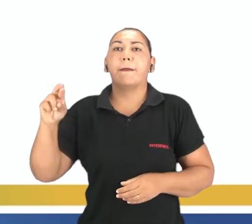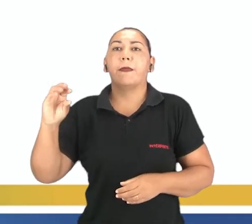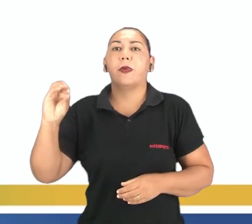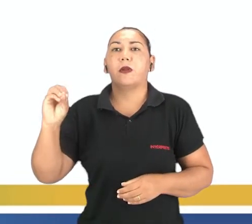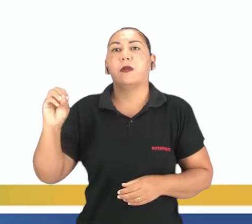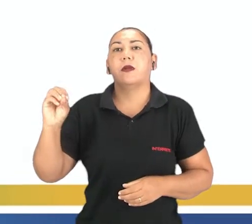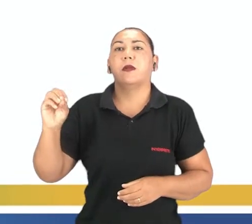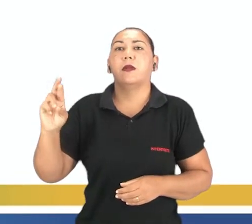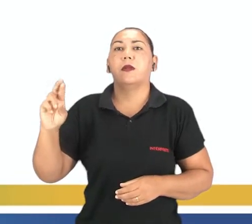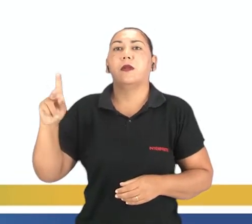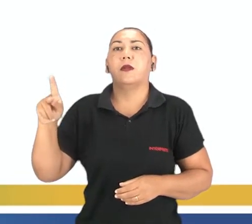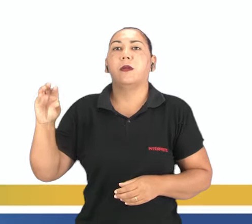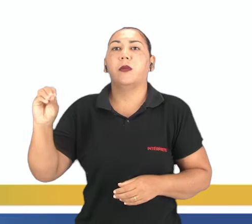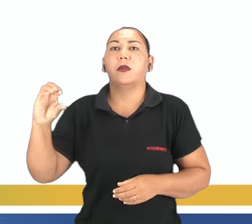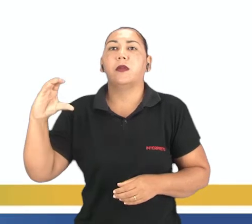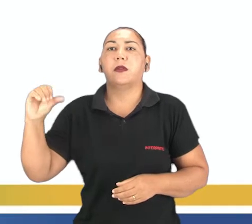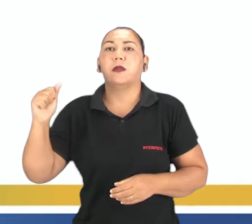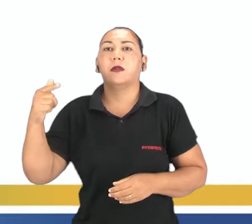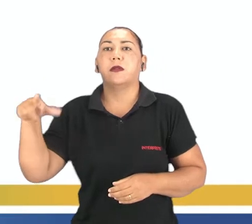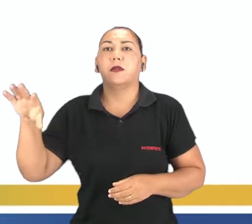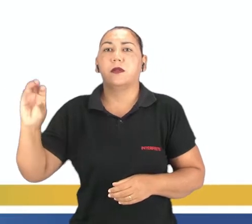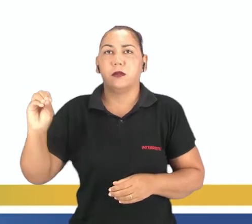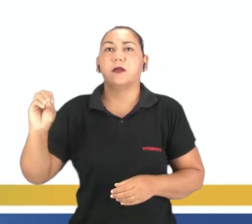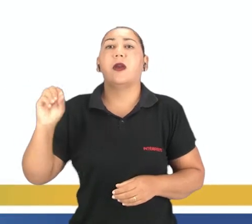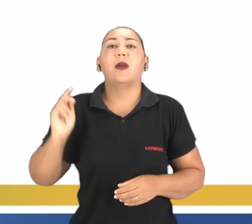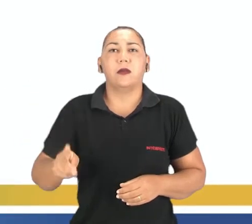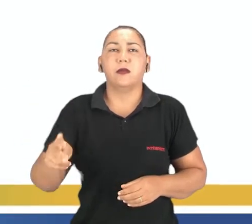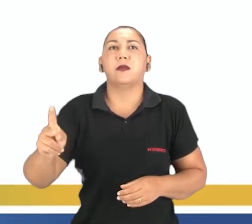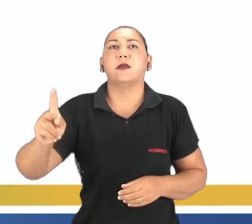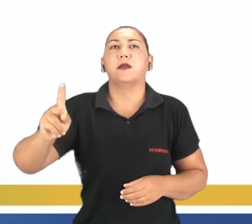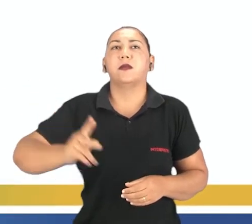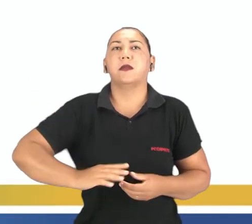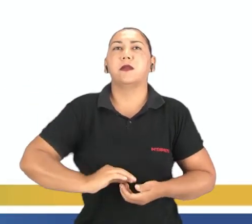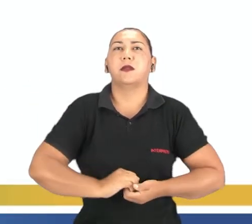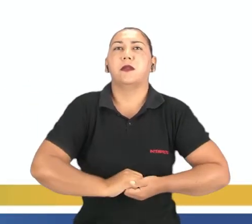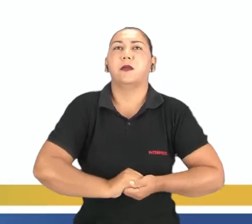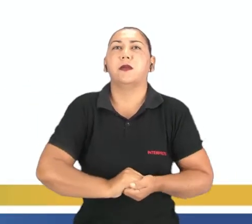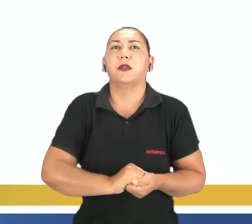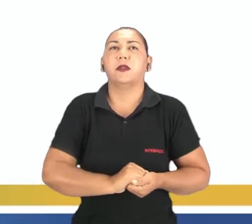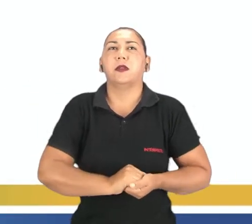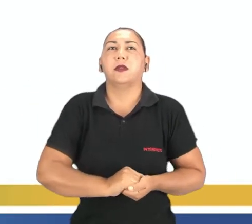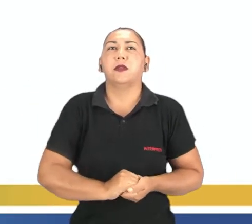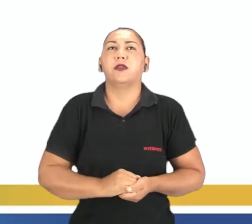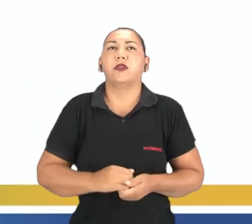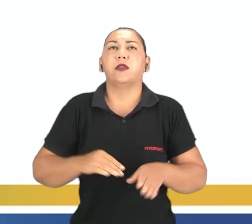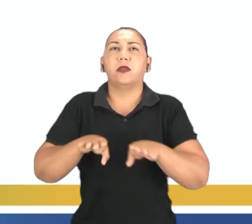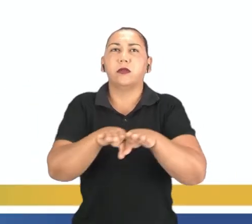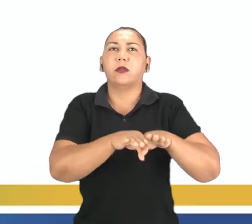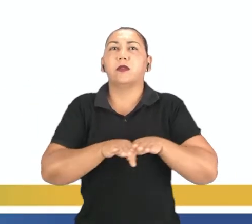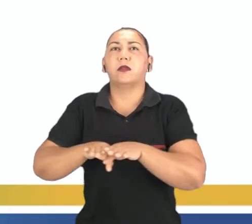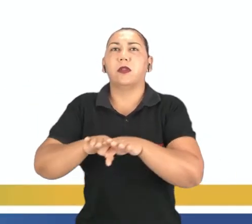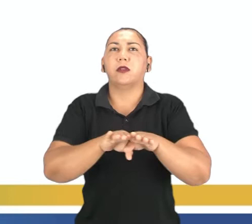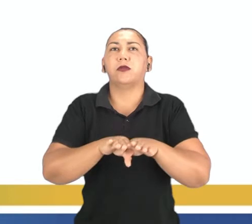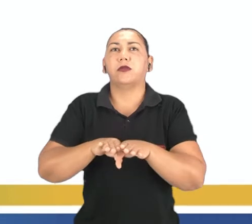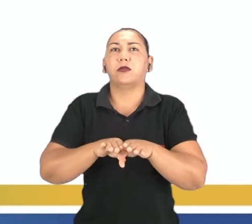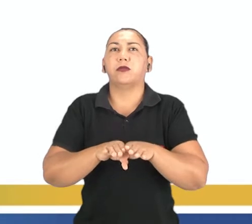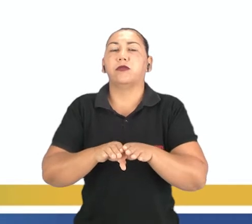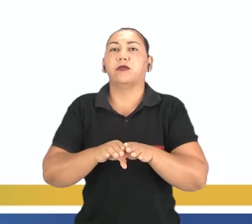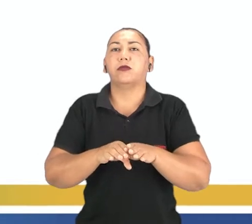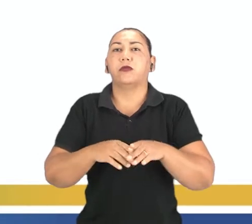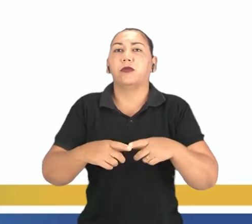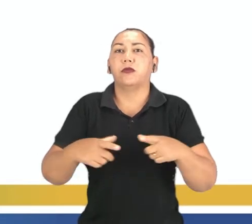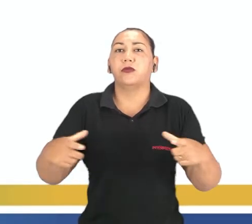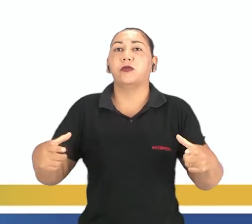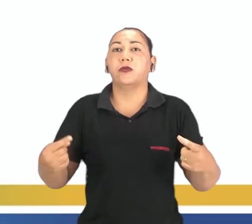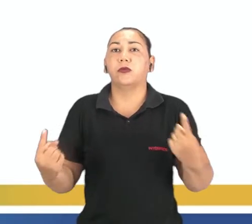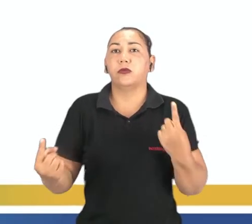duas razões. E a propriedade fundamental das proporções, ela garante que a igualdade entre duas razões, ela pode